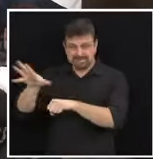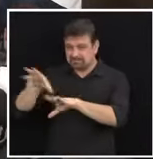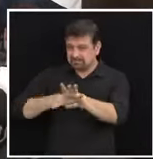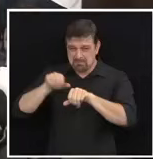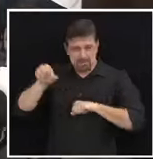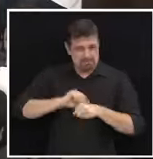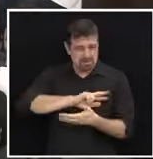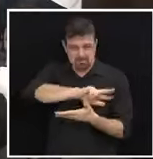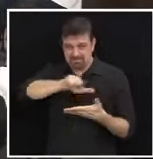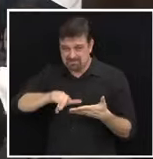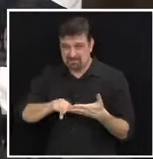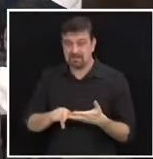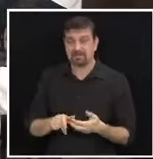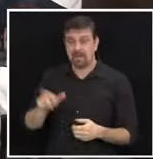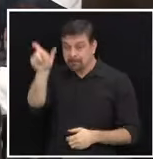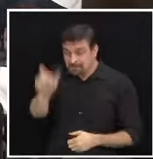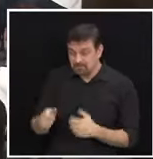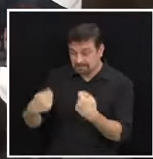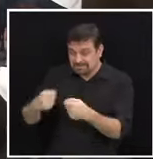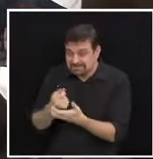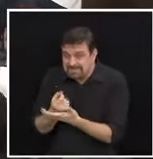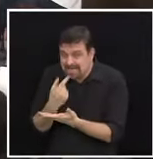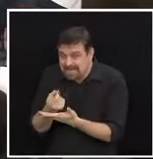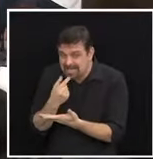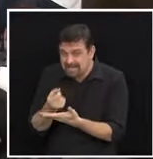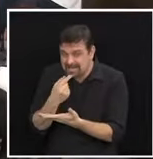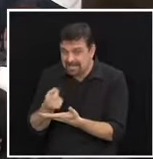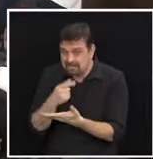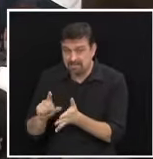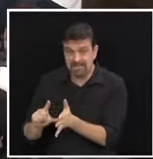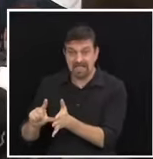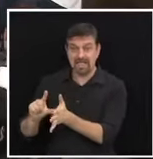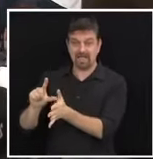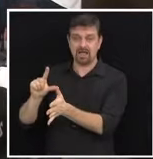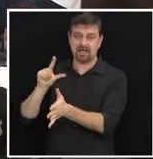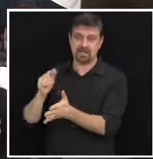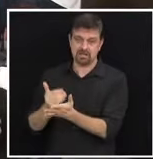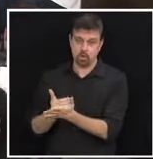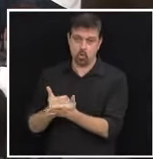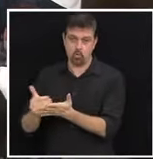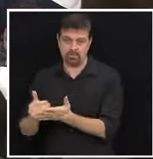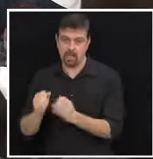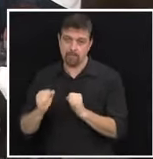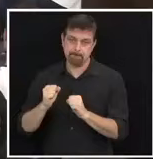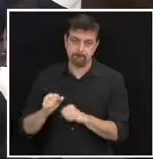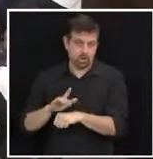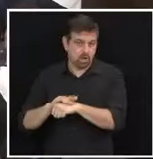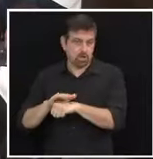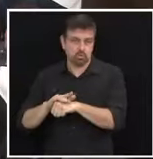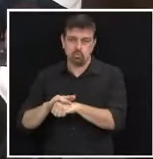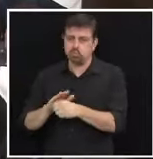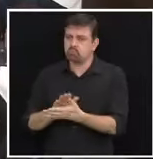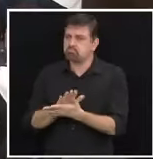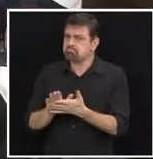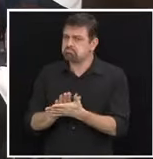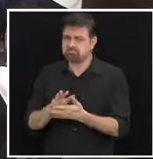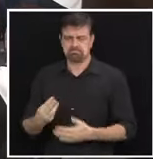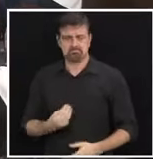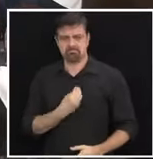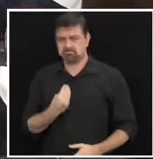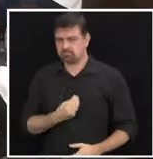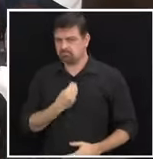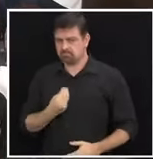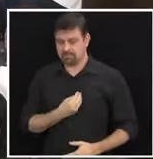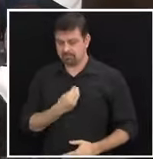acontecer se ela não começar a tomar o medicamento. Se ela começar um pouco antes disso, ela pode até não desenvolver a doença e ser considerada